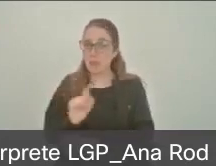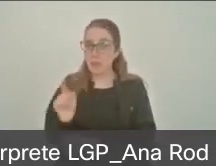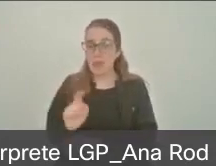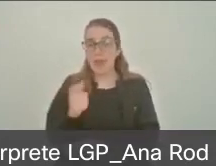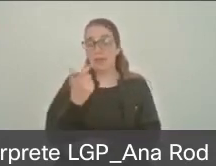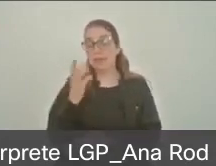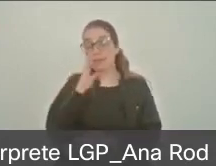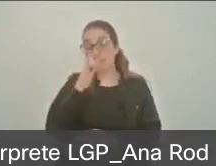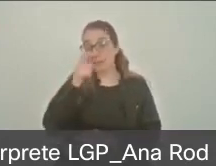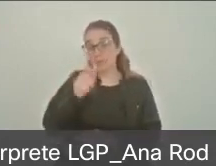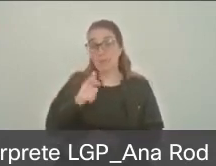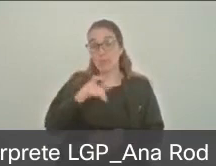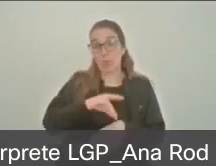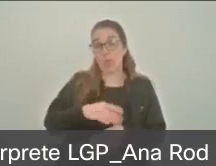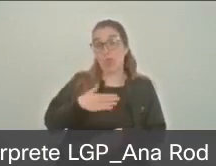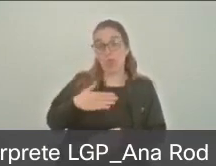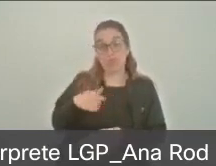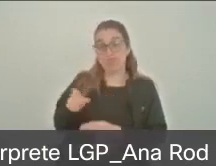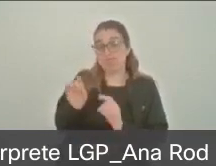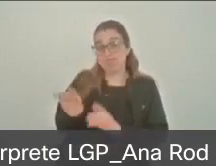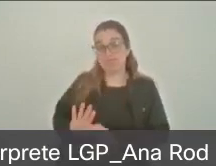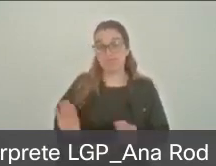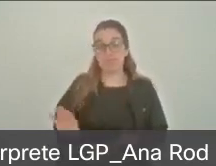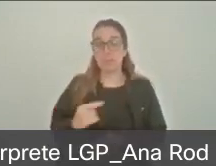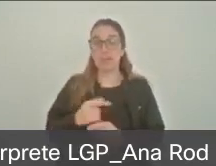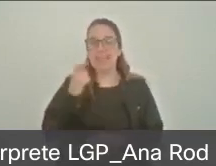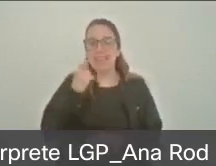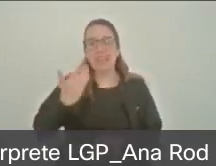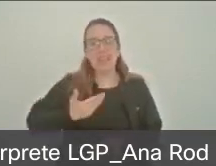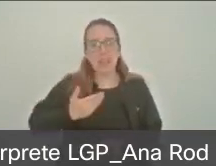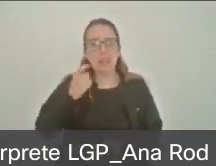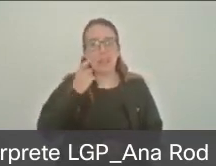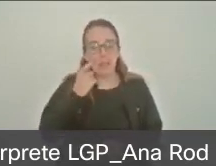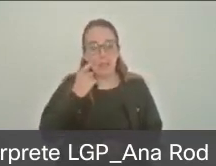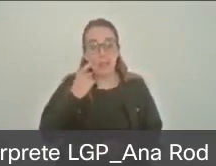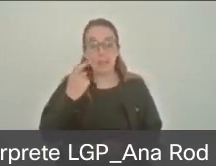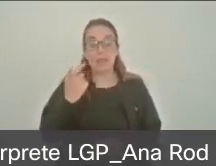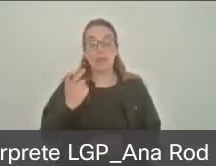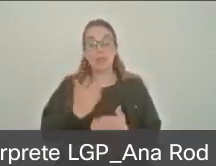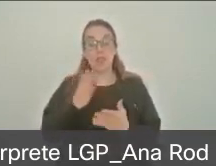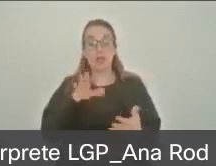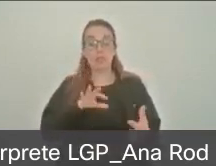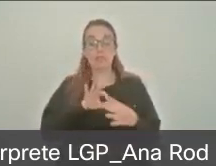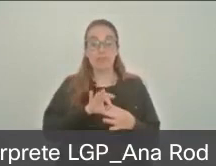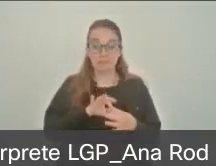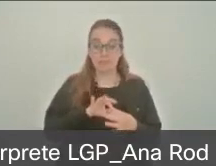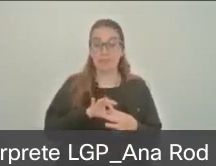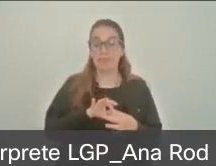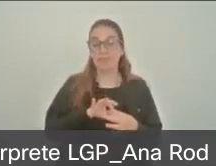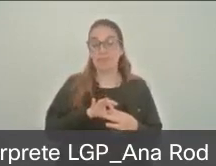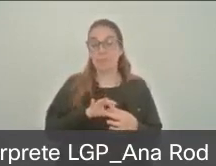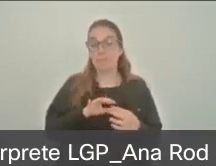cuidados e dos tratamentos. O direito fundamental que assiste aqui ao acompanhante neste contexto é, isso sim, o de ser